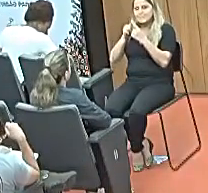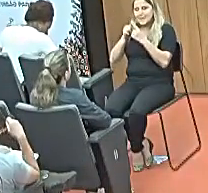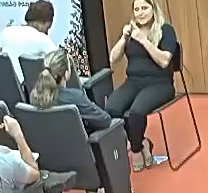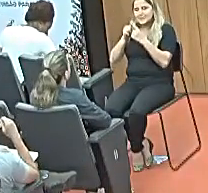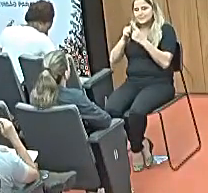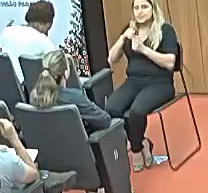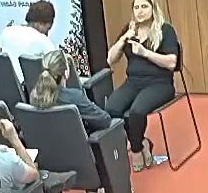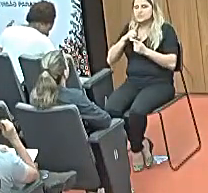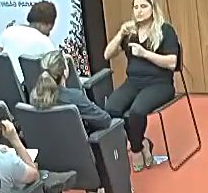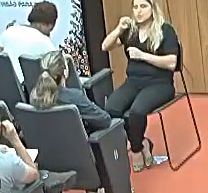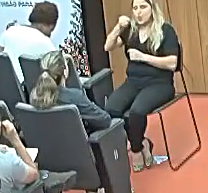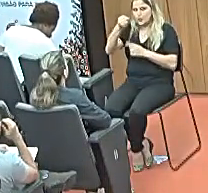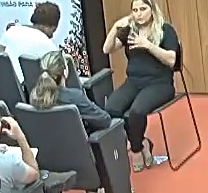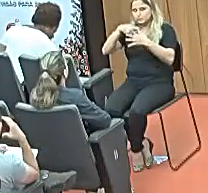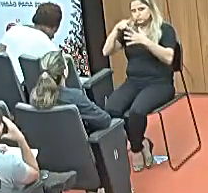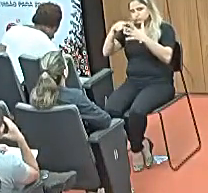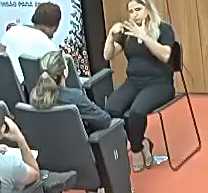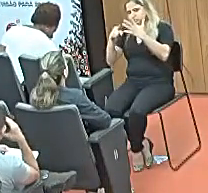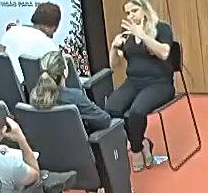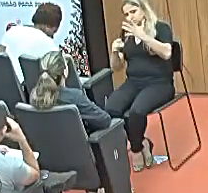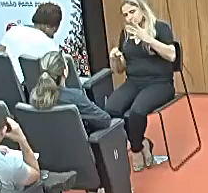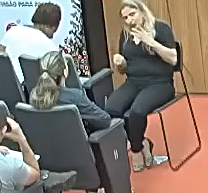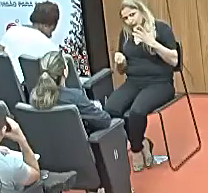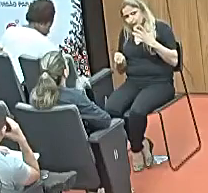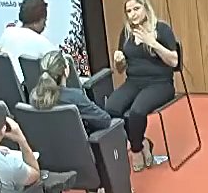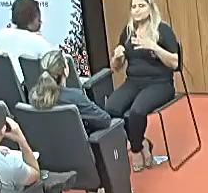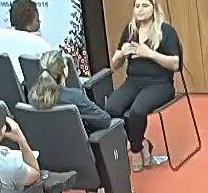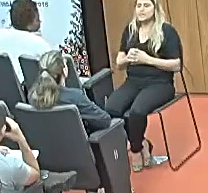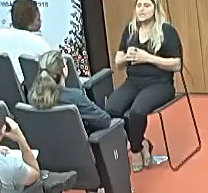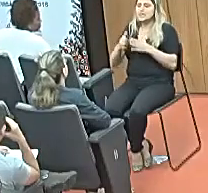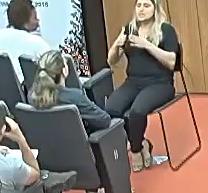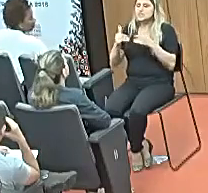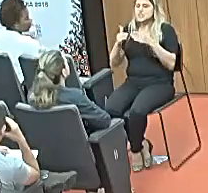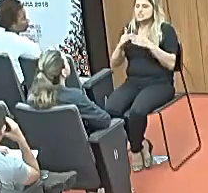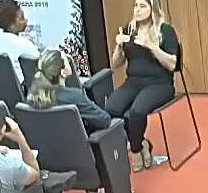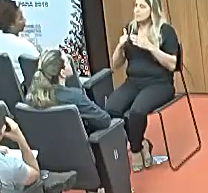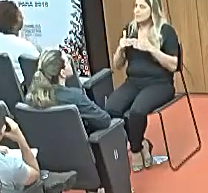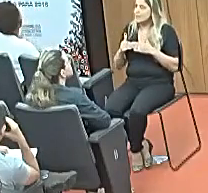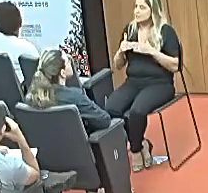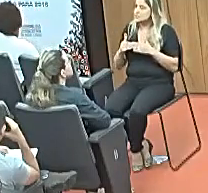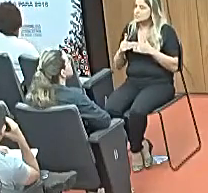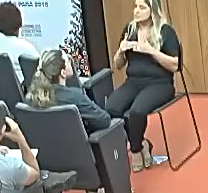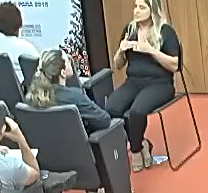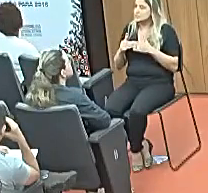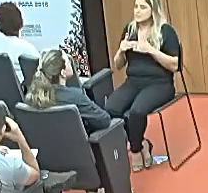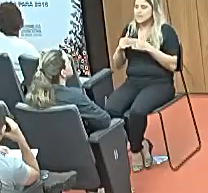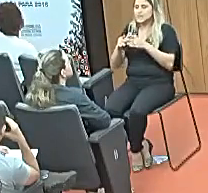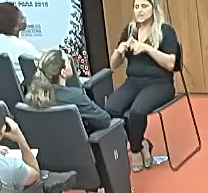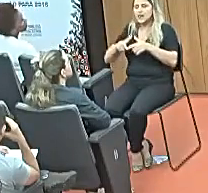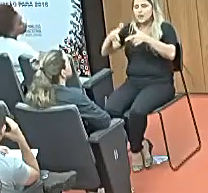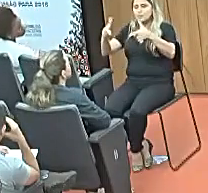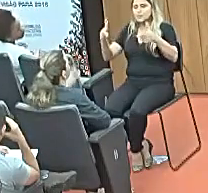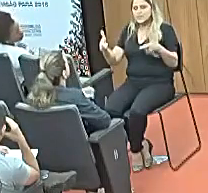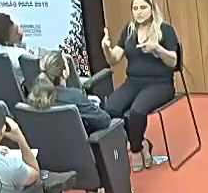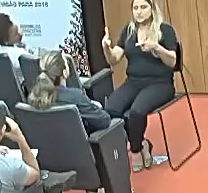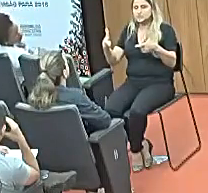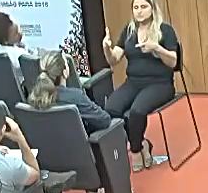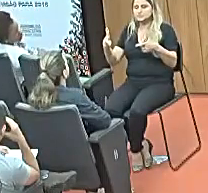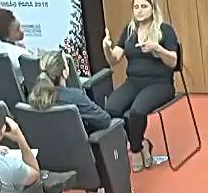a gente tem oito eixos nesses oitos eixos a gente pede para que a gente aumente a